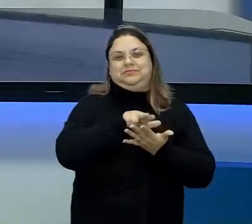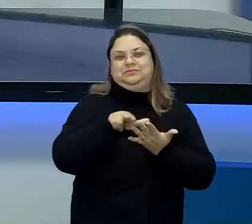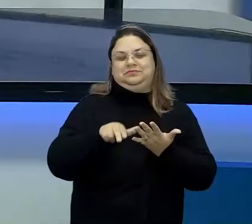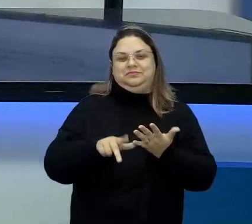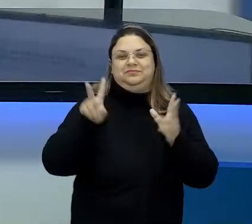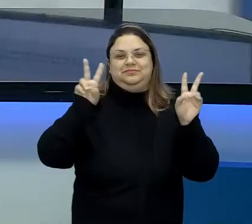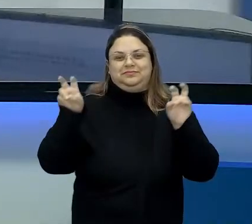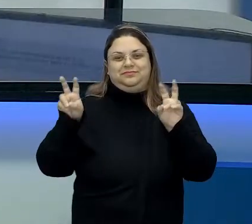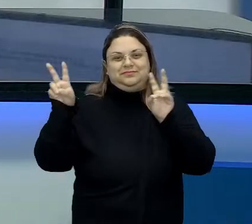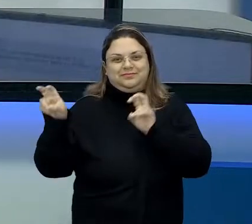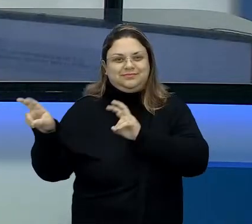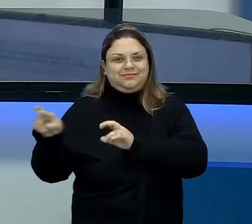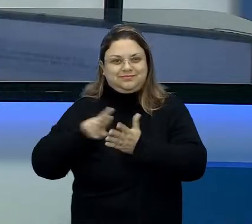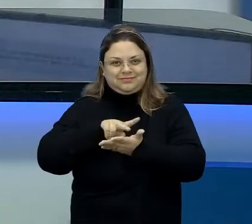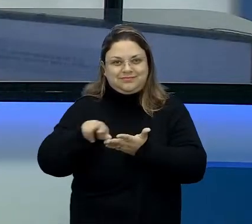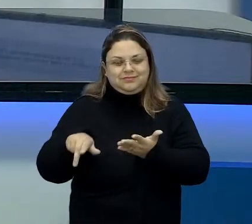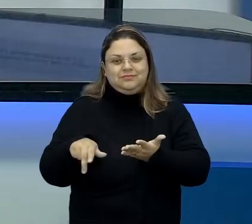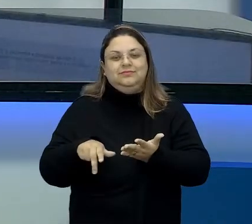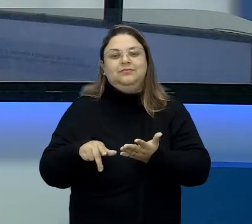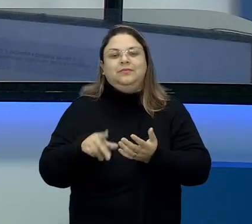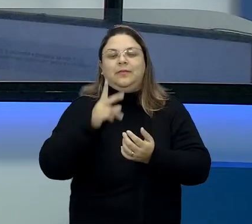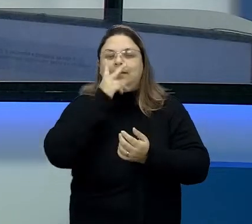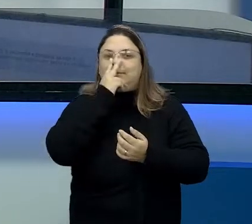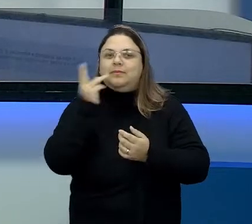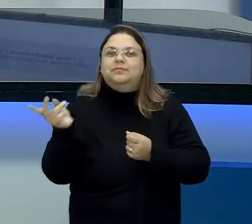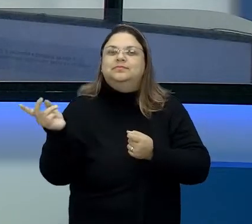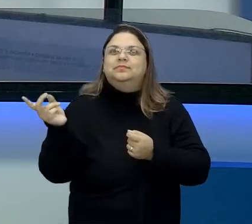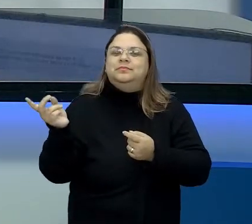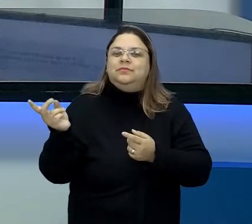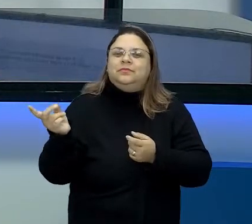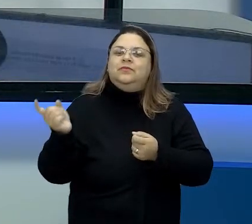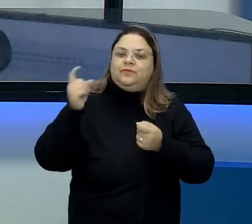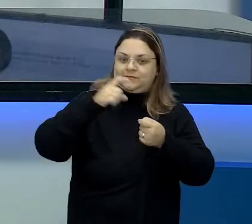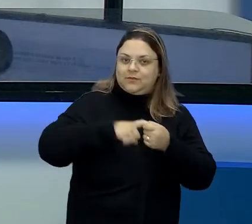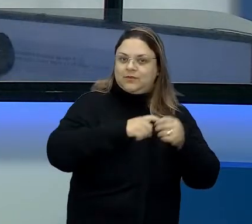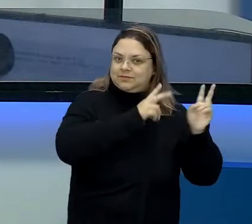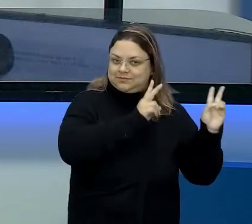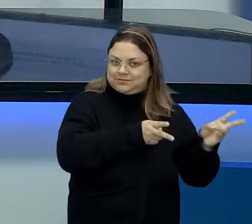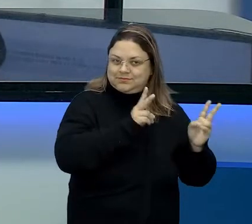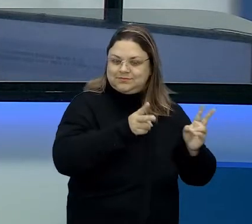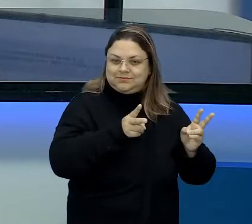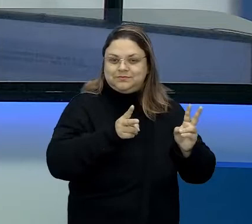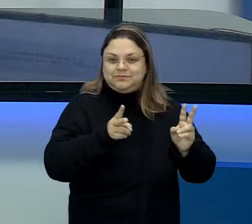apresentadas, elas retomam aí para a questão da